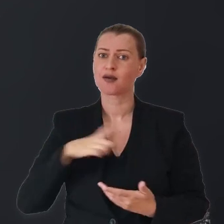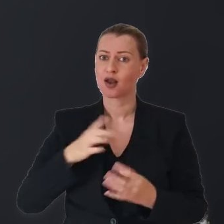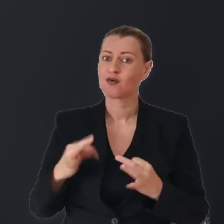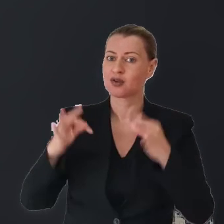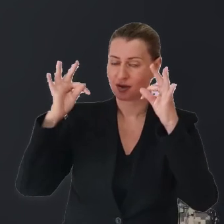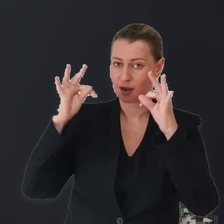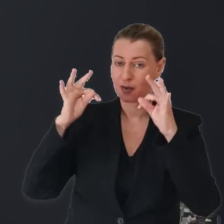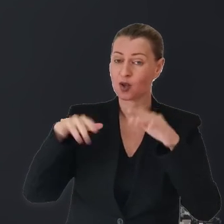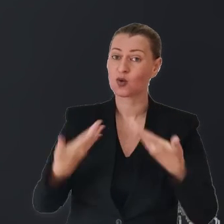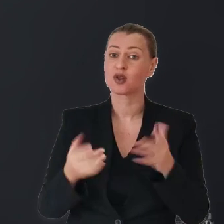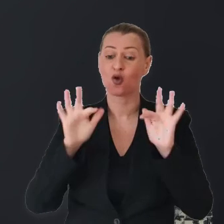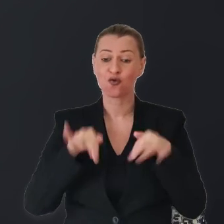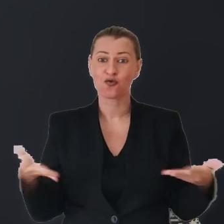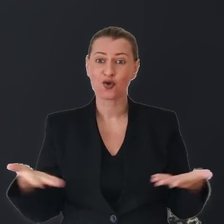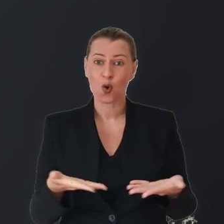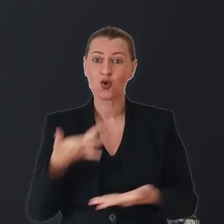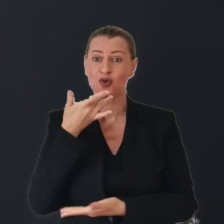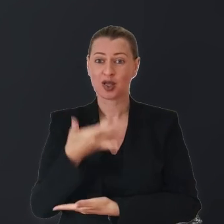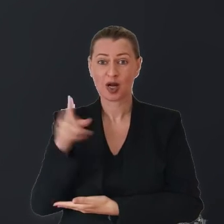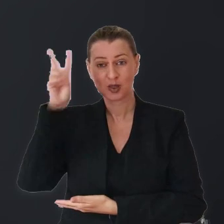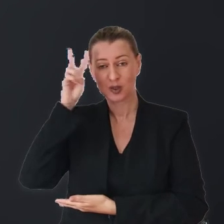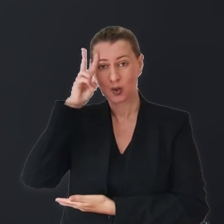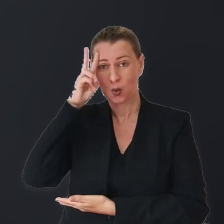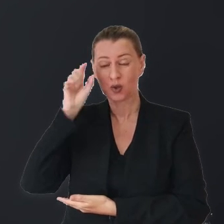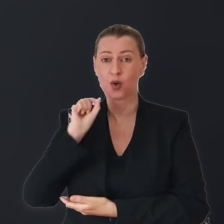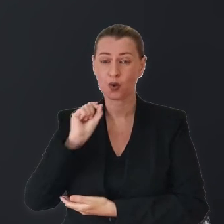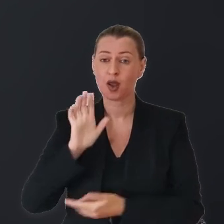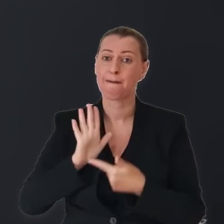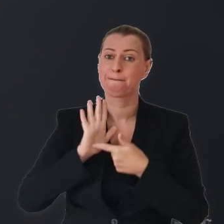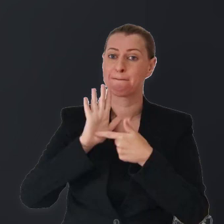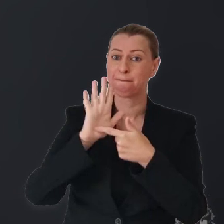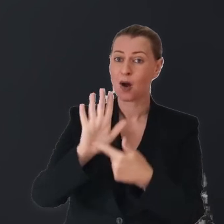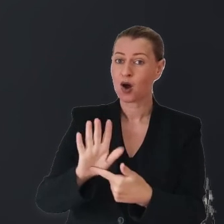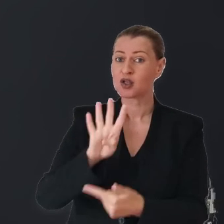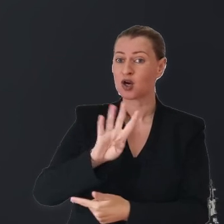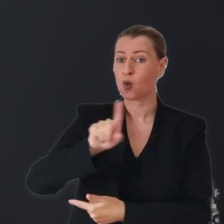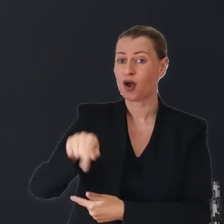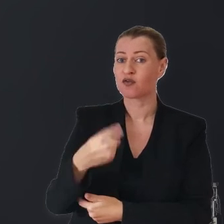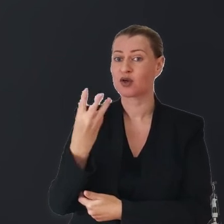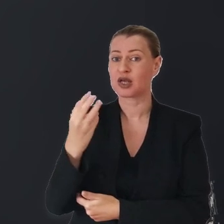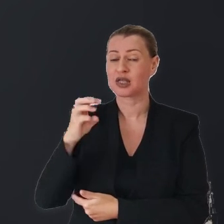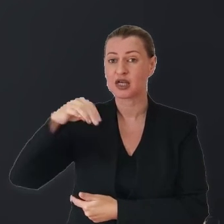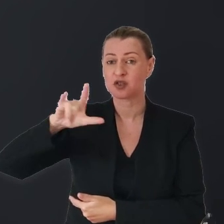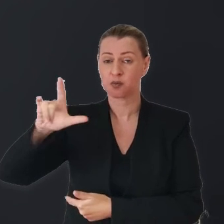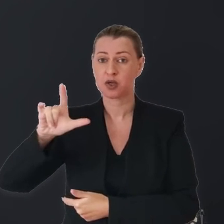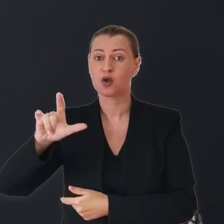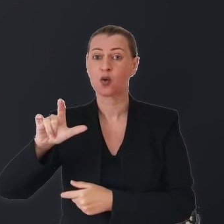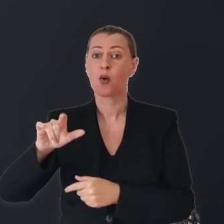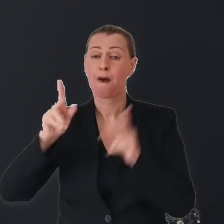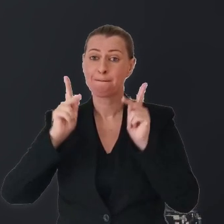e média complexidade, no fim da tarde desta segunda, o registro apresentou 4,3 mil pacientes